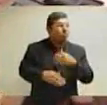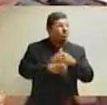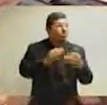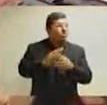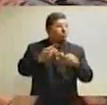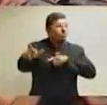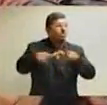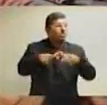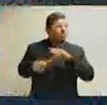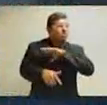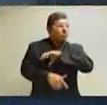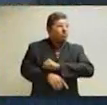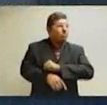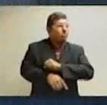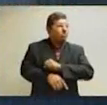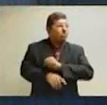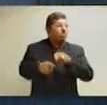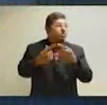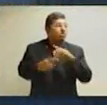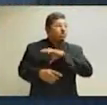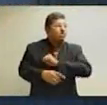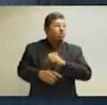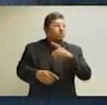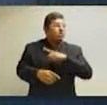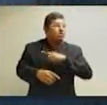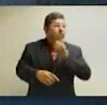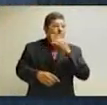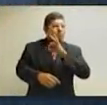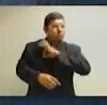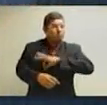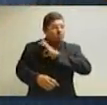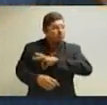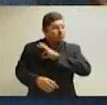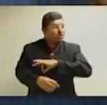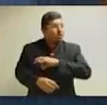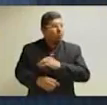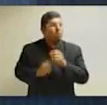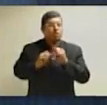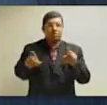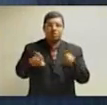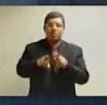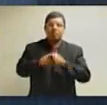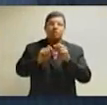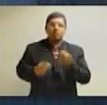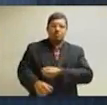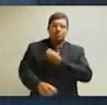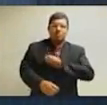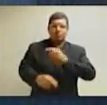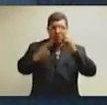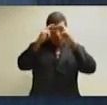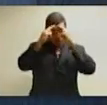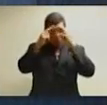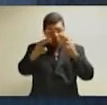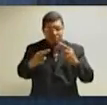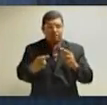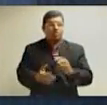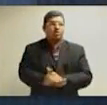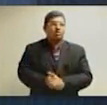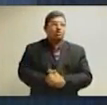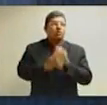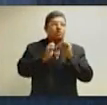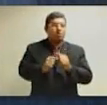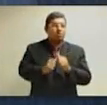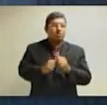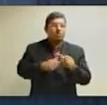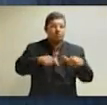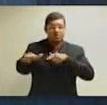todos trabalham por amor, mas esse amor tem que ser bem remunerado, para que também possa viver com dignidade, para que